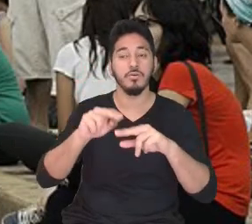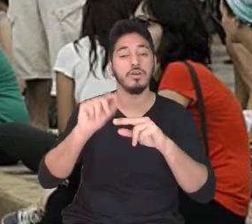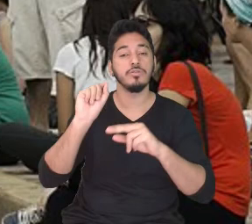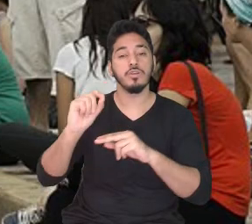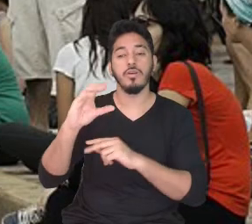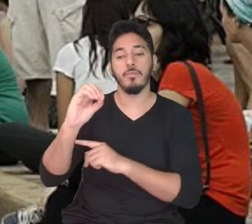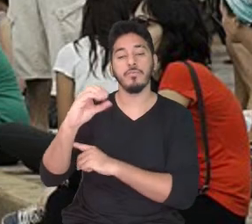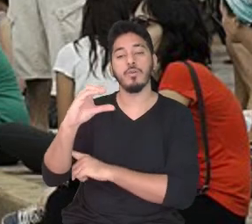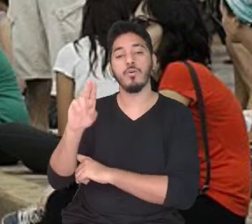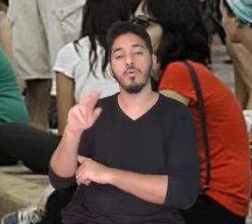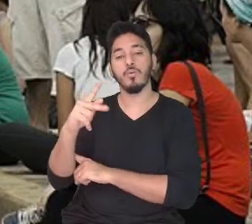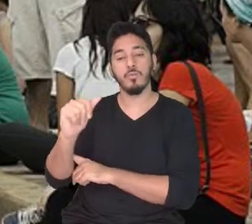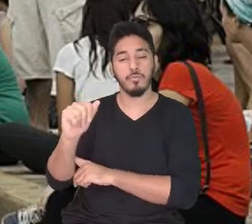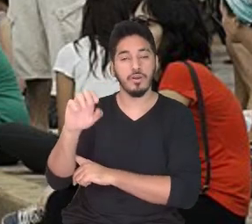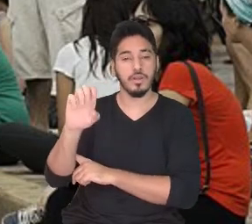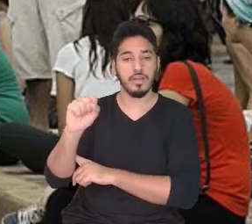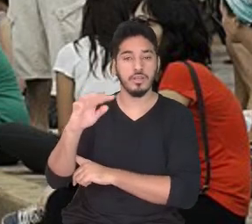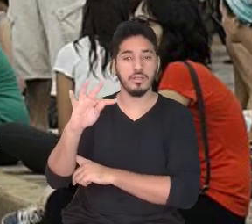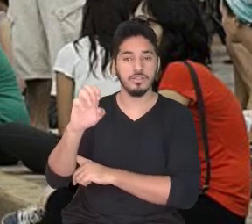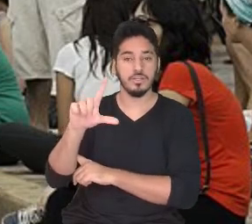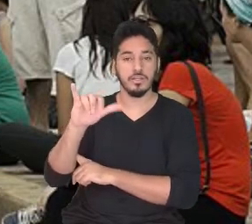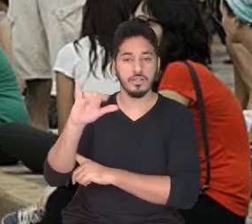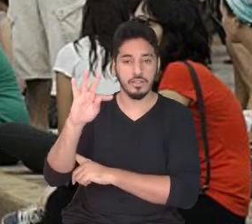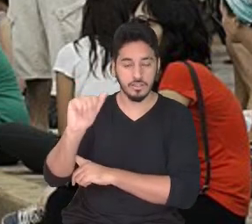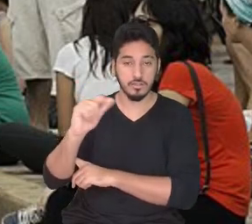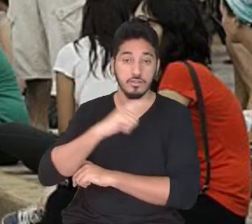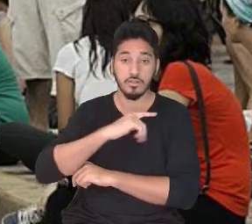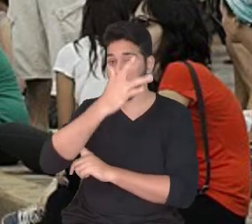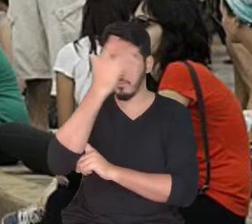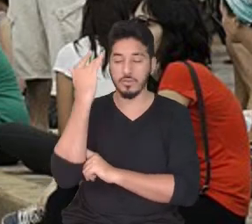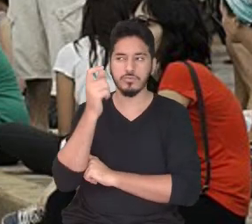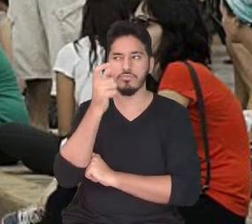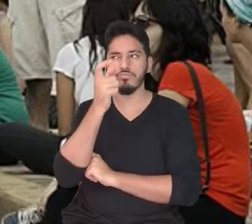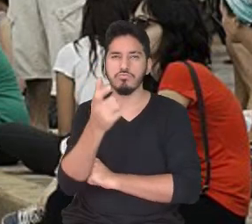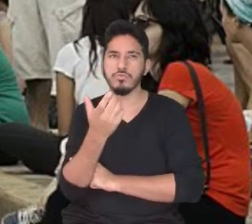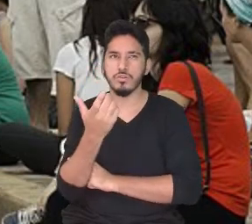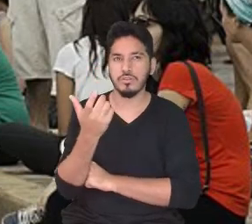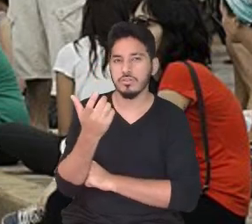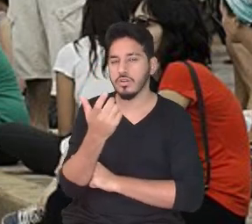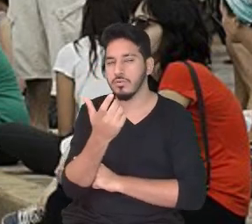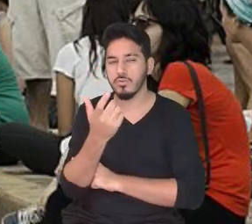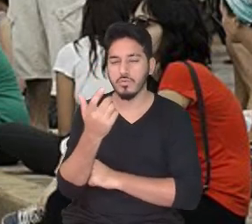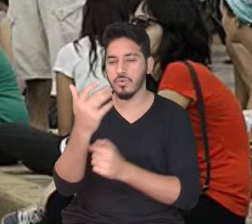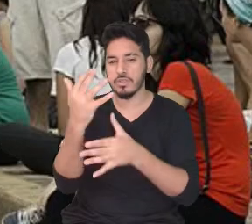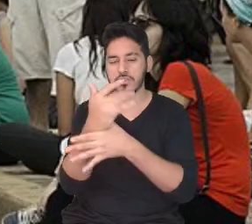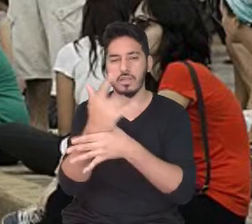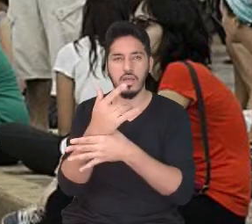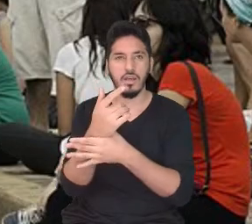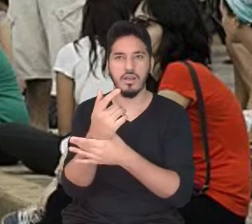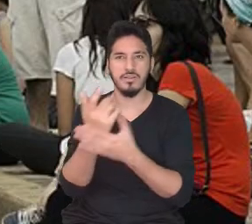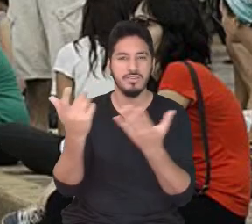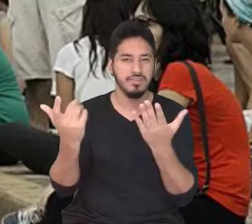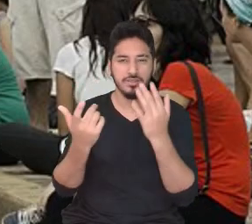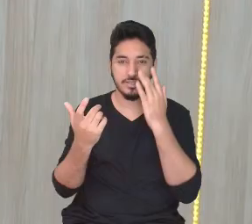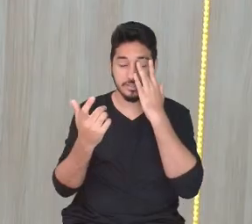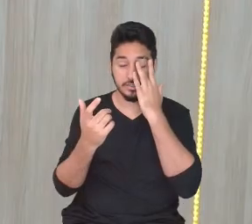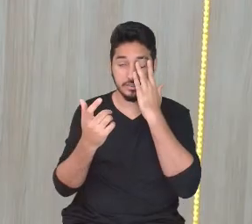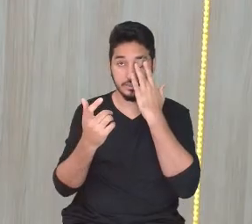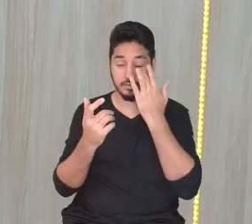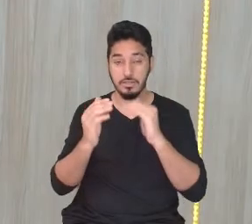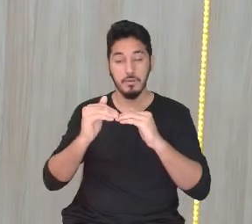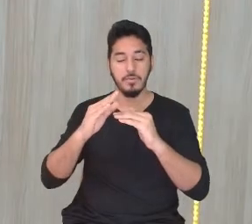Estelita, durante um bom tempo, teve pessoas interessadas por uma cidade menos verticalizada, com